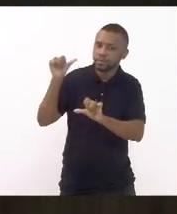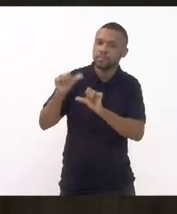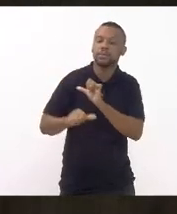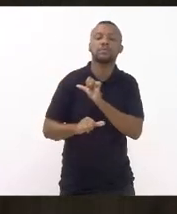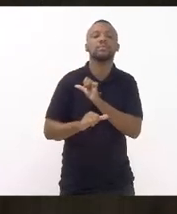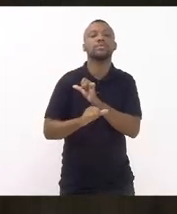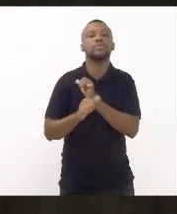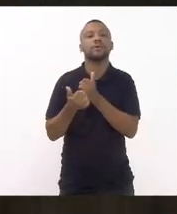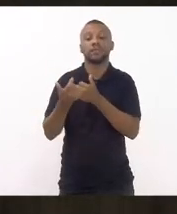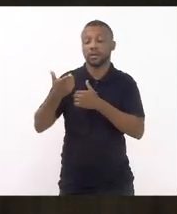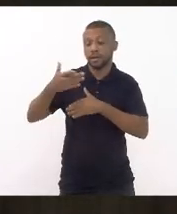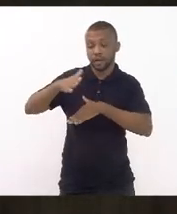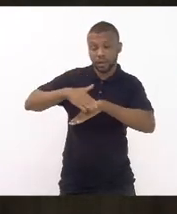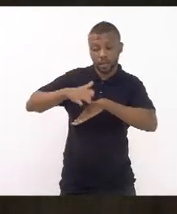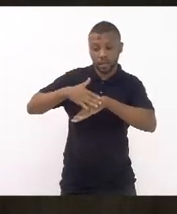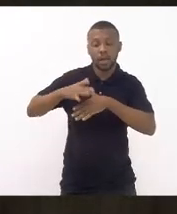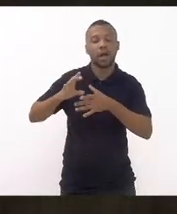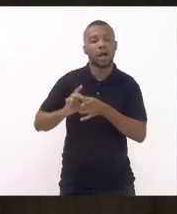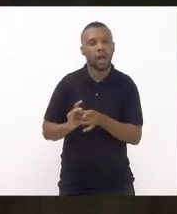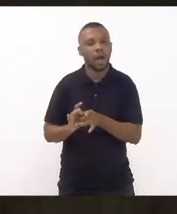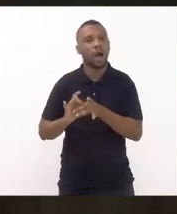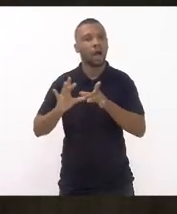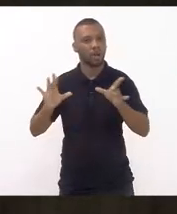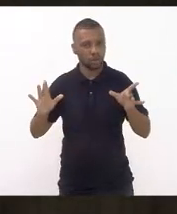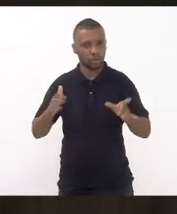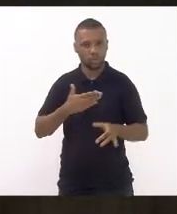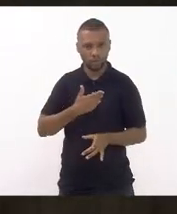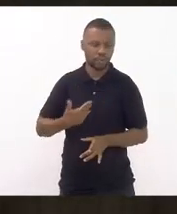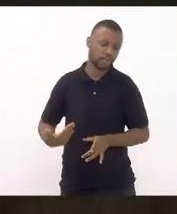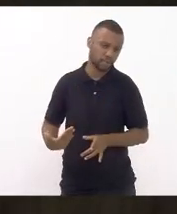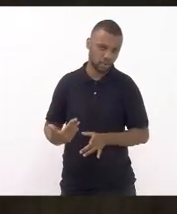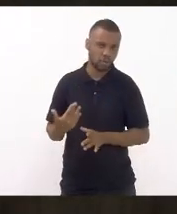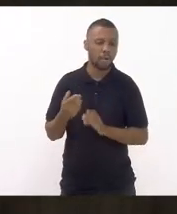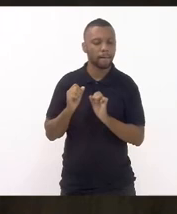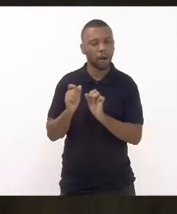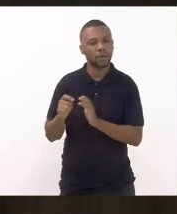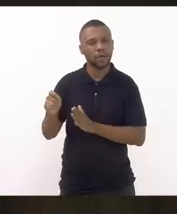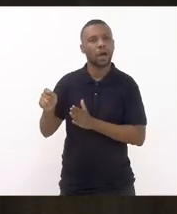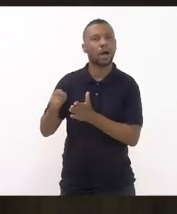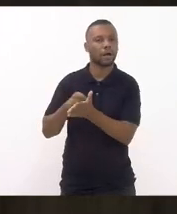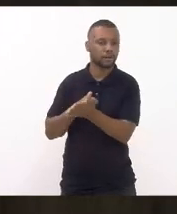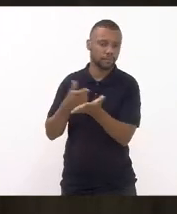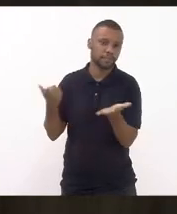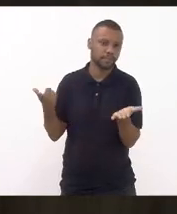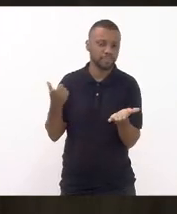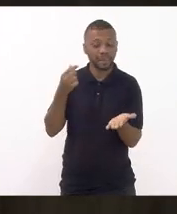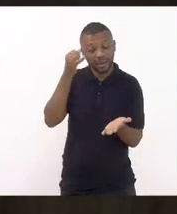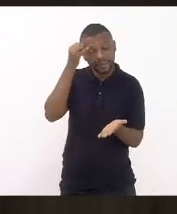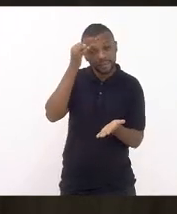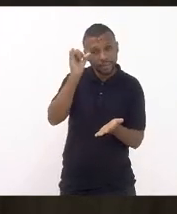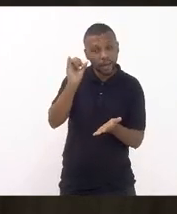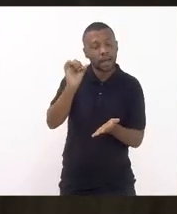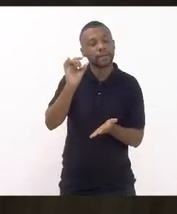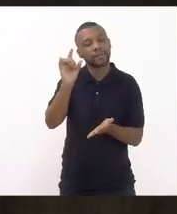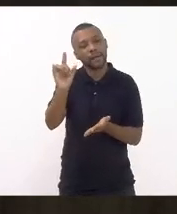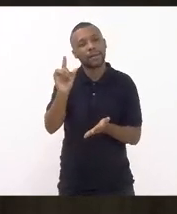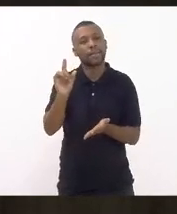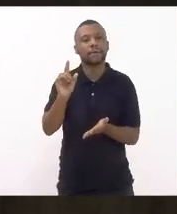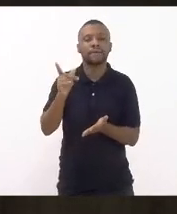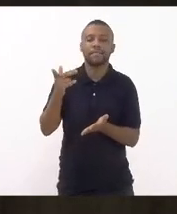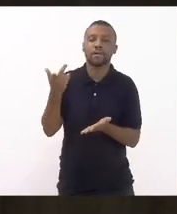em autorizativo para que o governador não venha com a